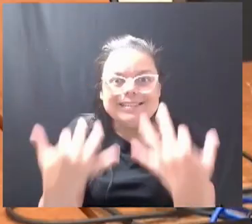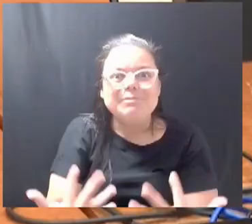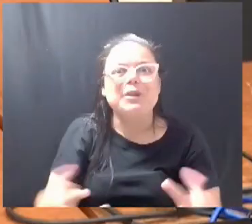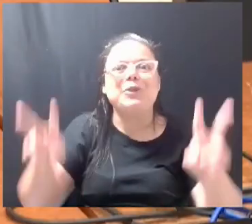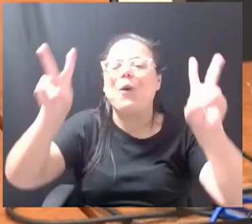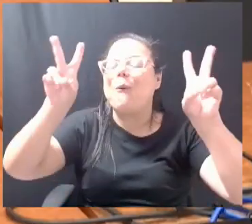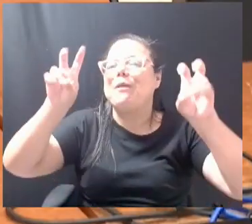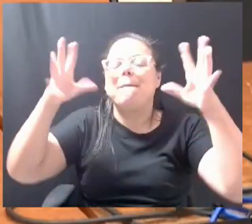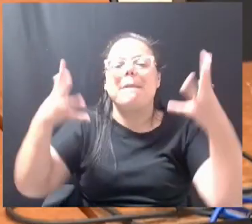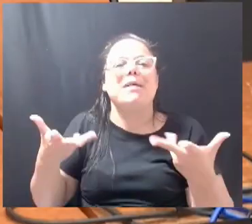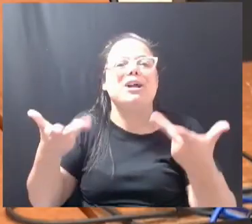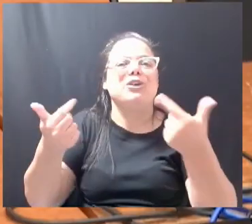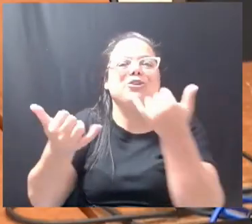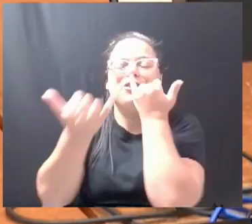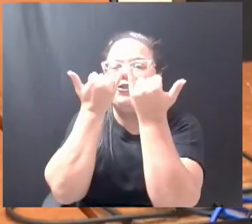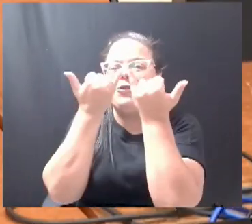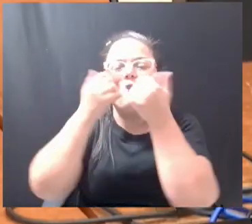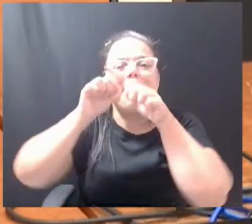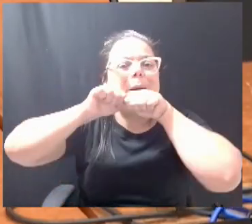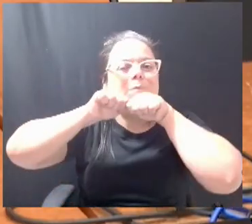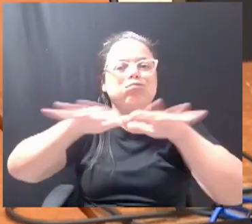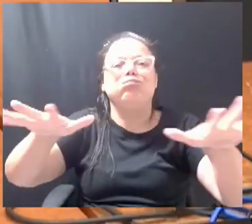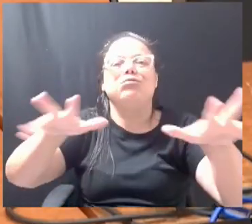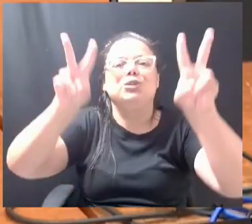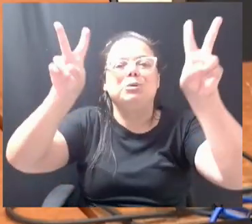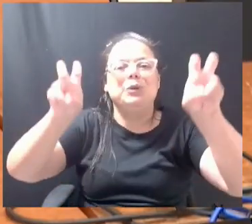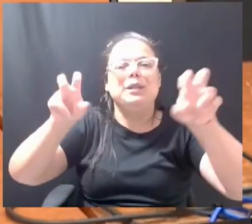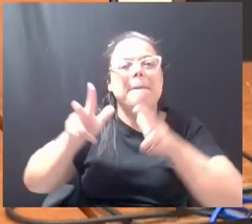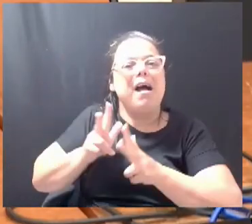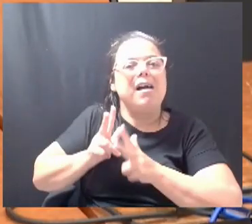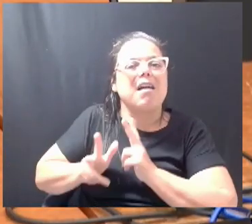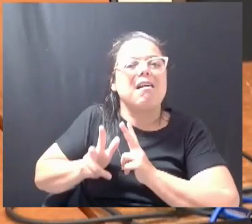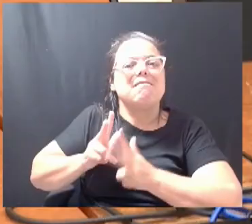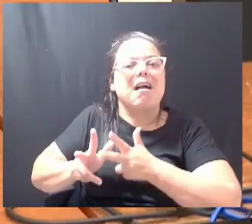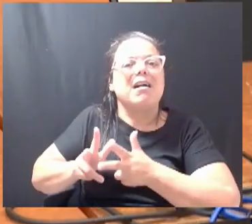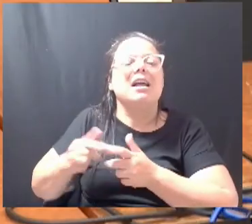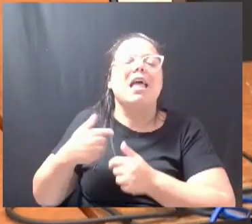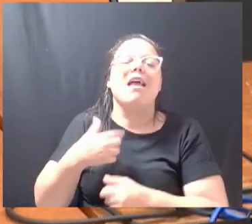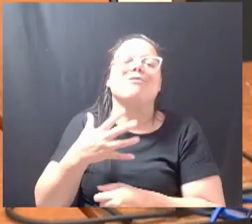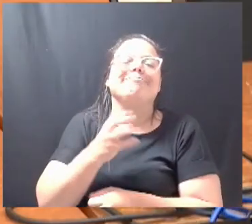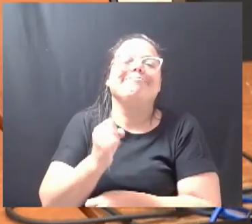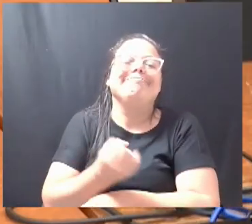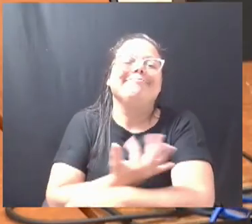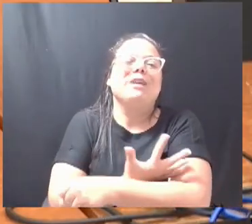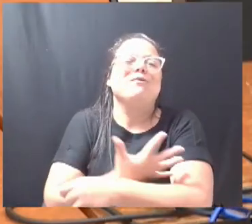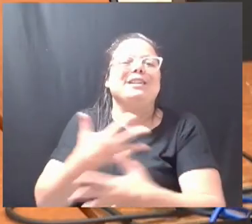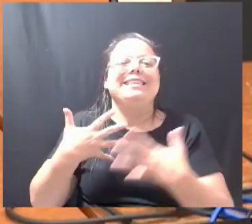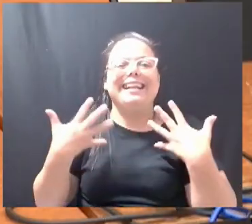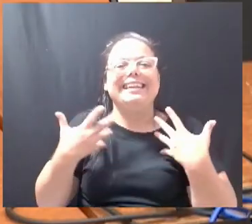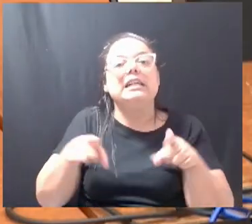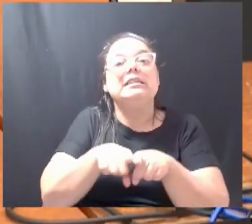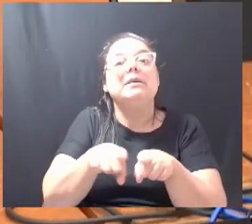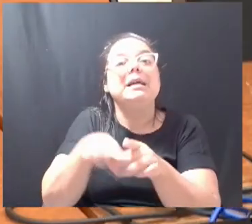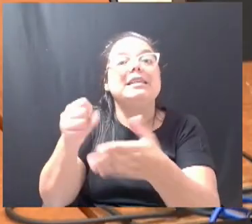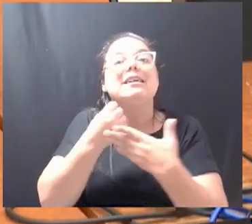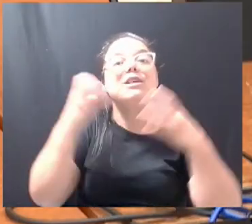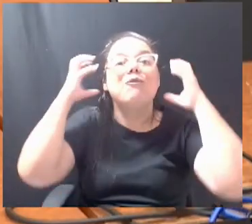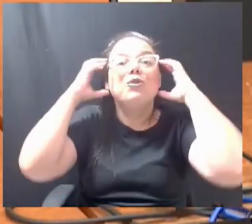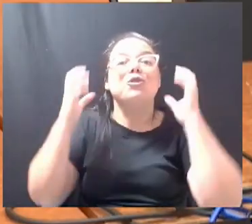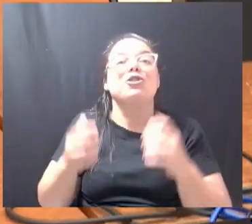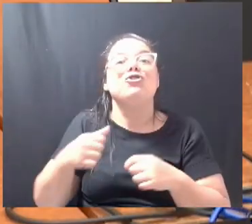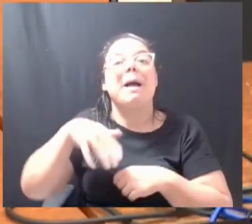informar a todos sobre gagueira, foi um grande prazer. E trazer a fonoaudiologia mais presente, mostrar aí as